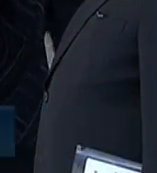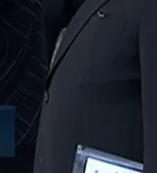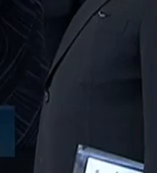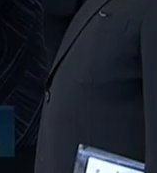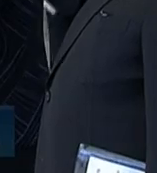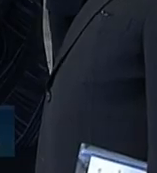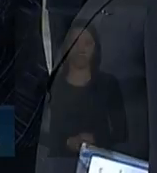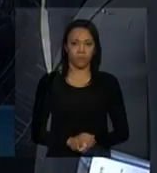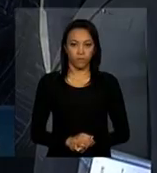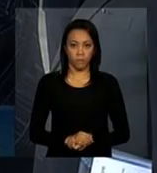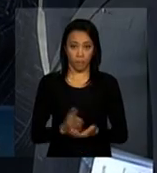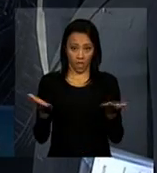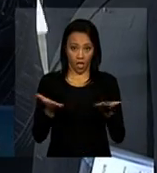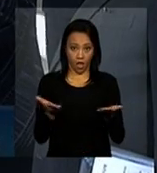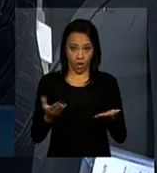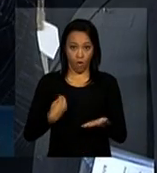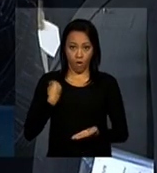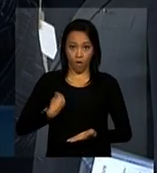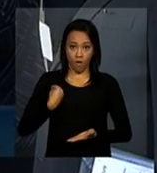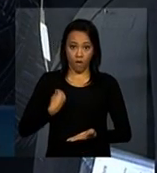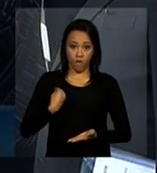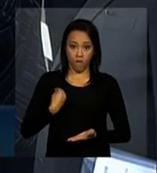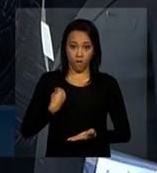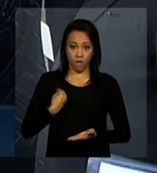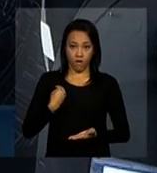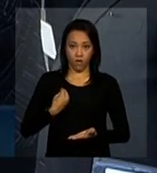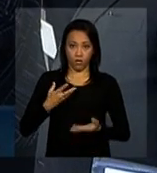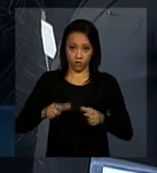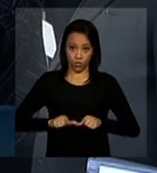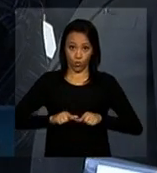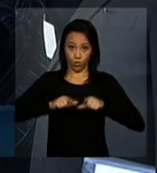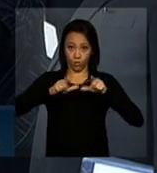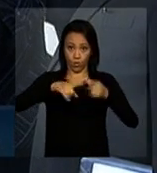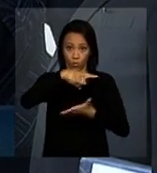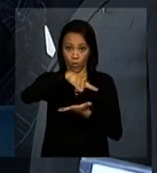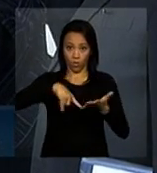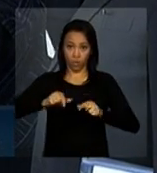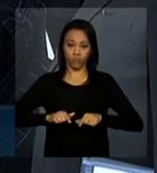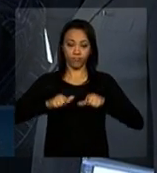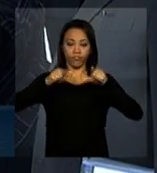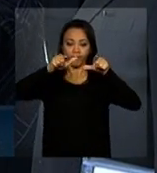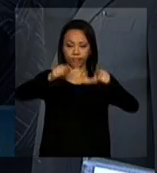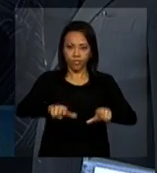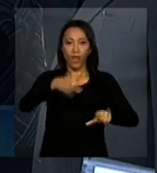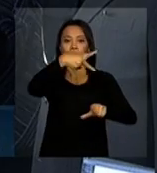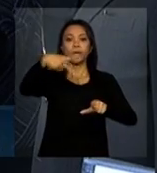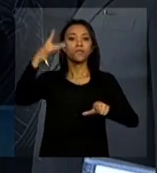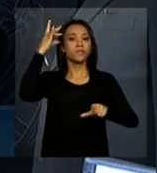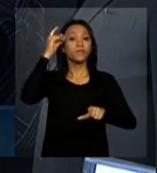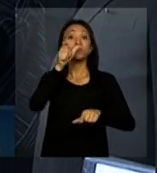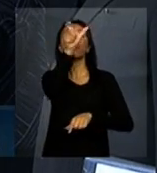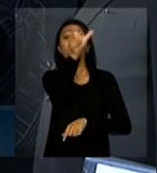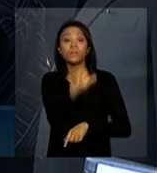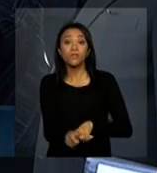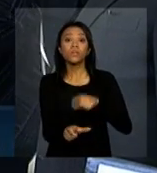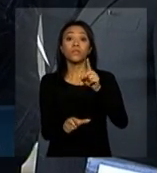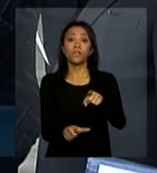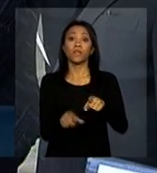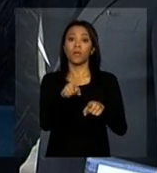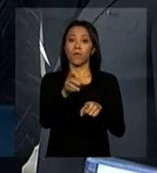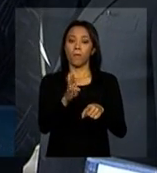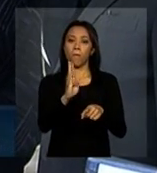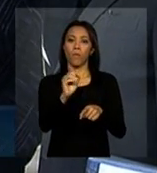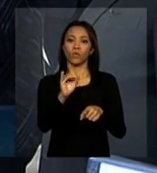Neste momento, quem entrega a credencial, a carta credencial, à presidenta Dilma Rousseff é a embaixadora de